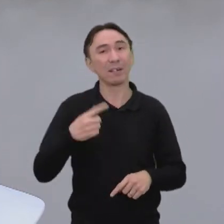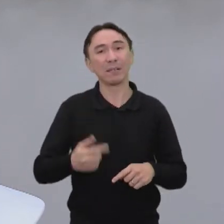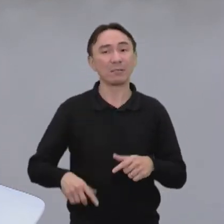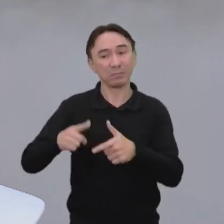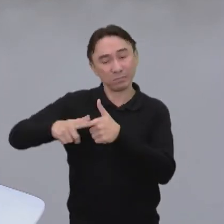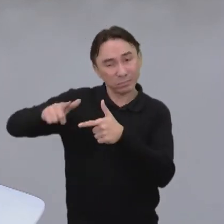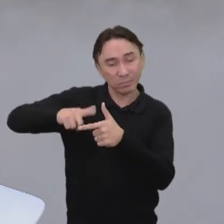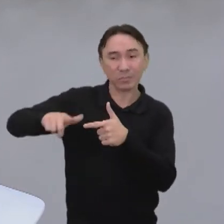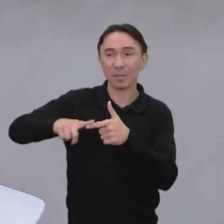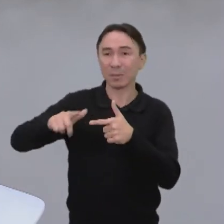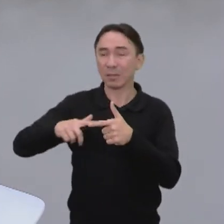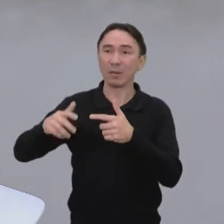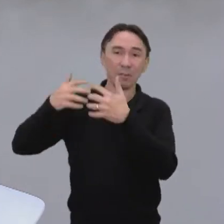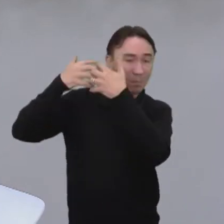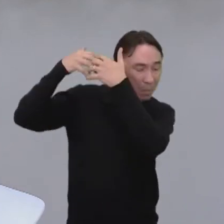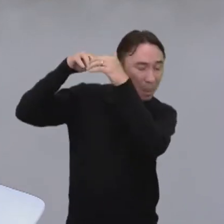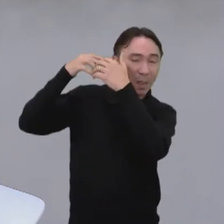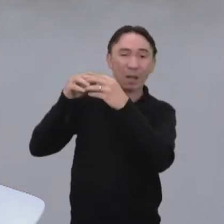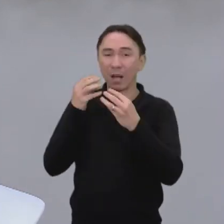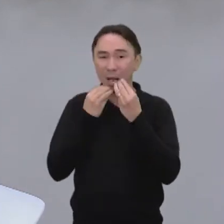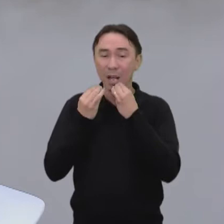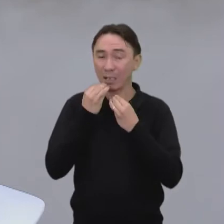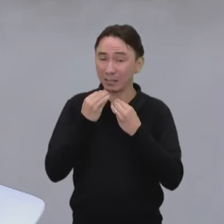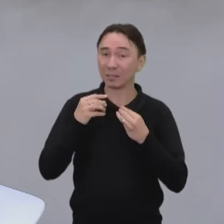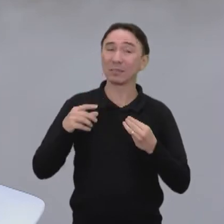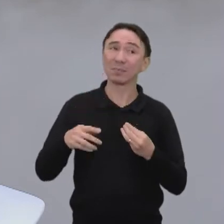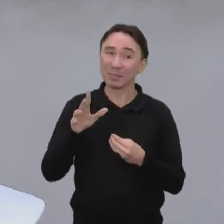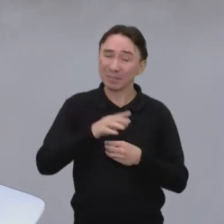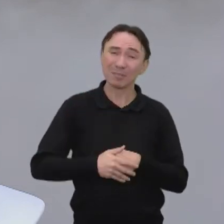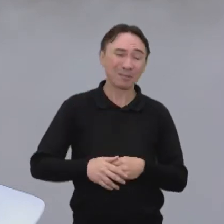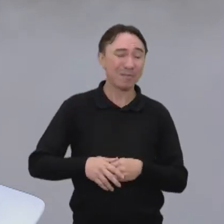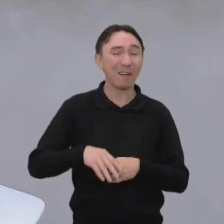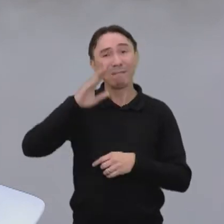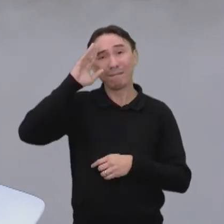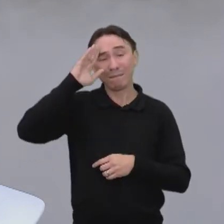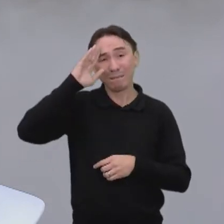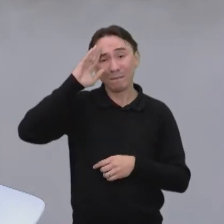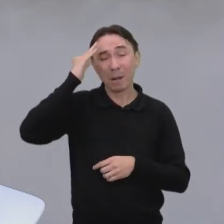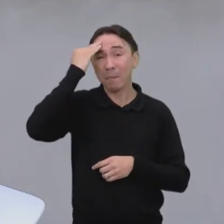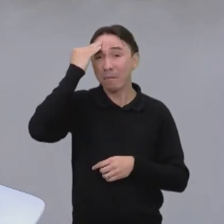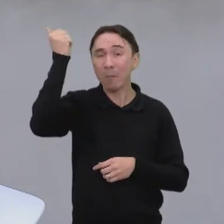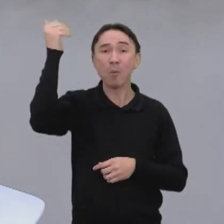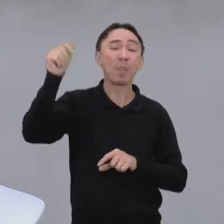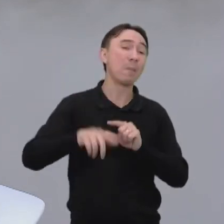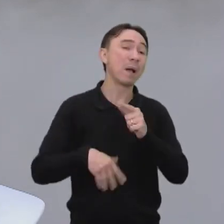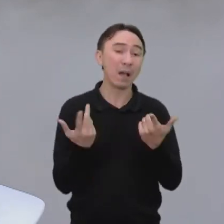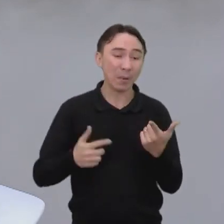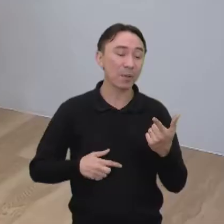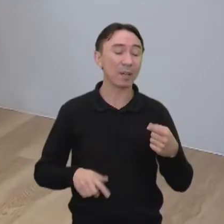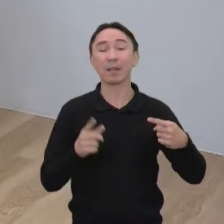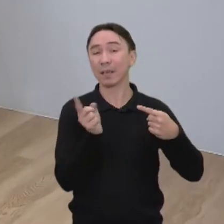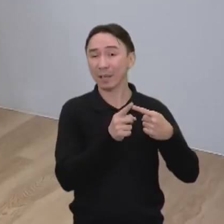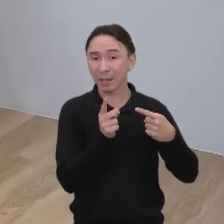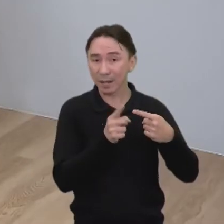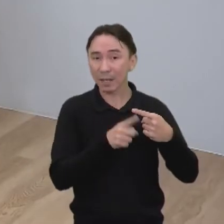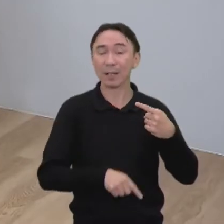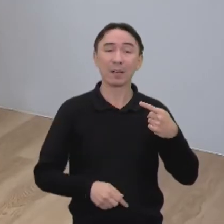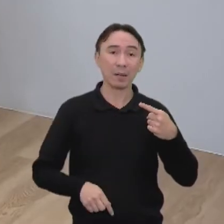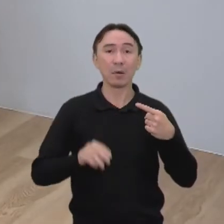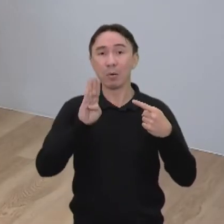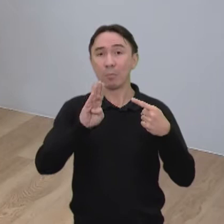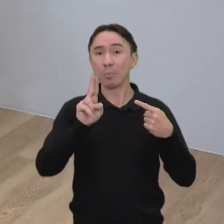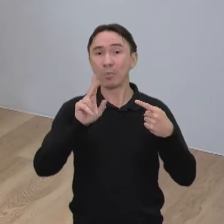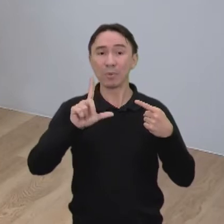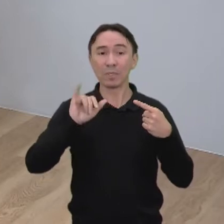muito mais é a respeito, né, da bulimia e da anorexia. E como, né, Mafê, você já tinha falado anteriormente,